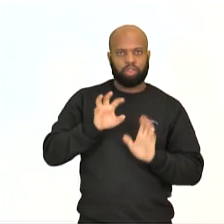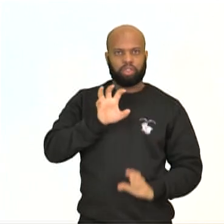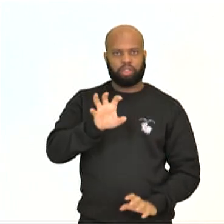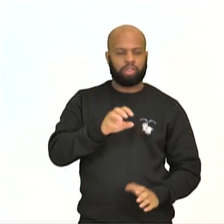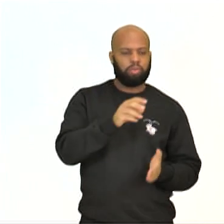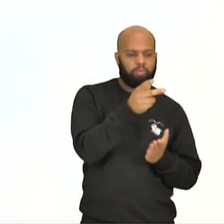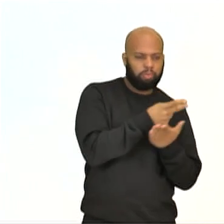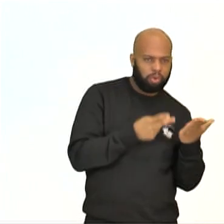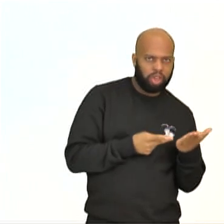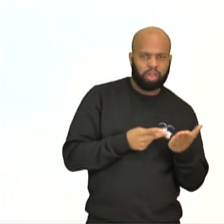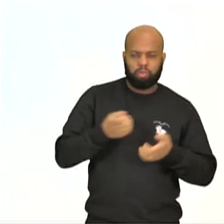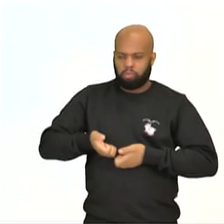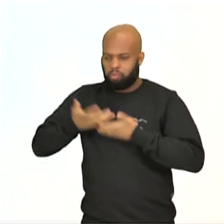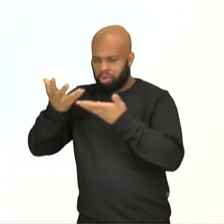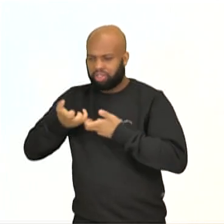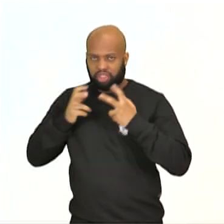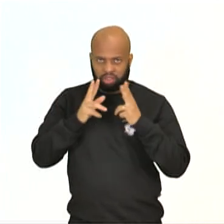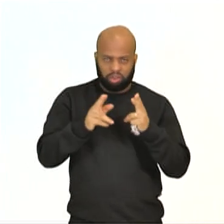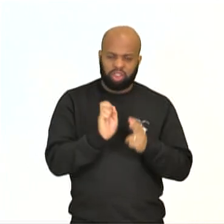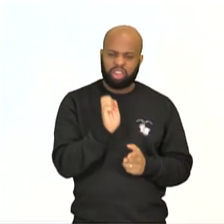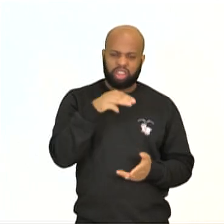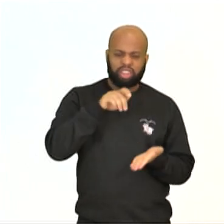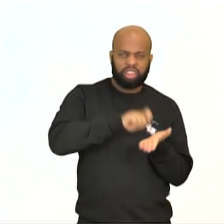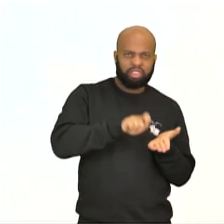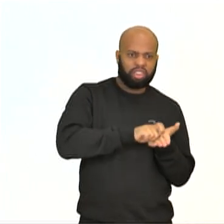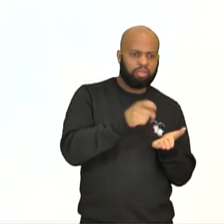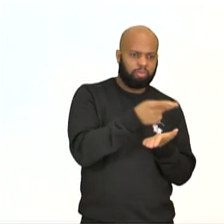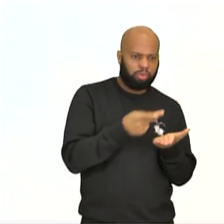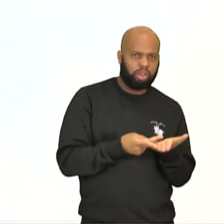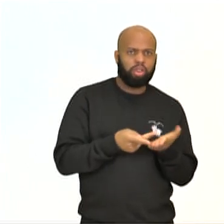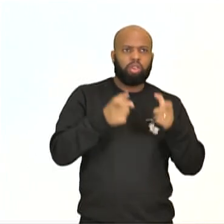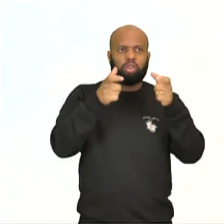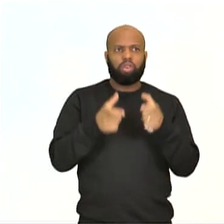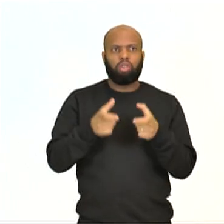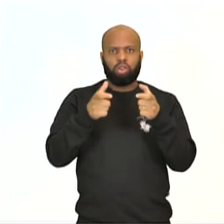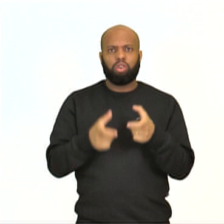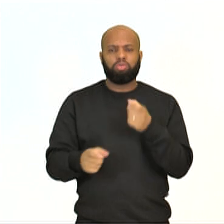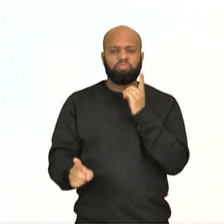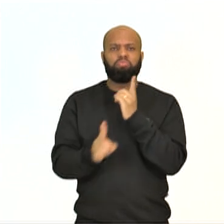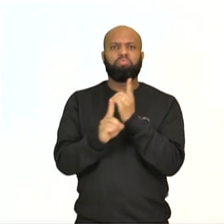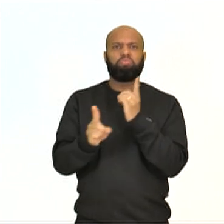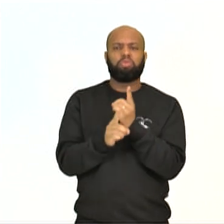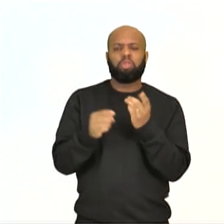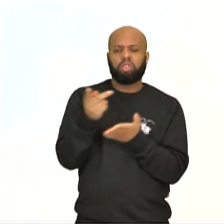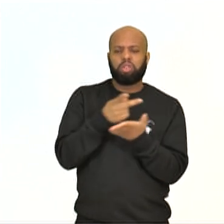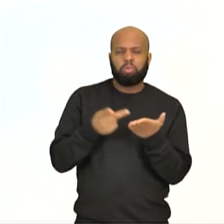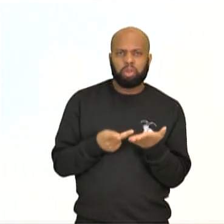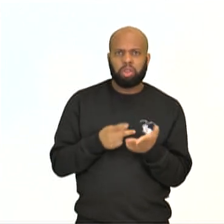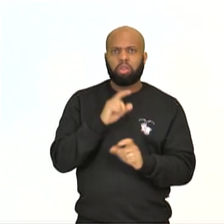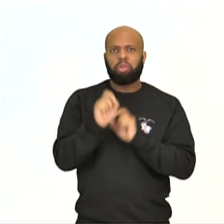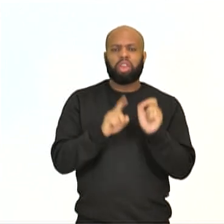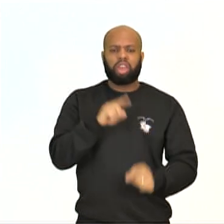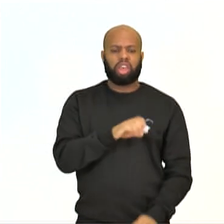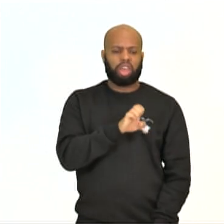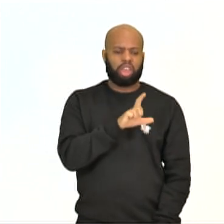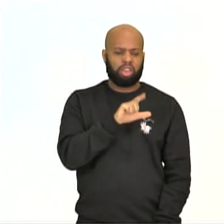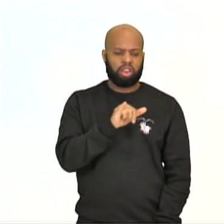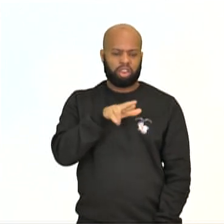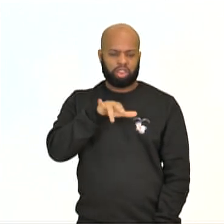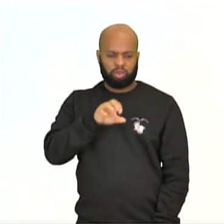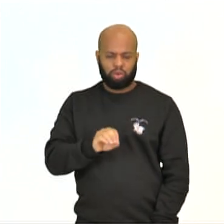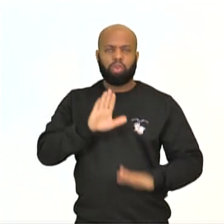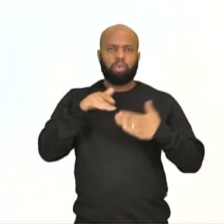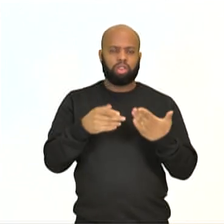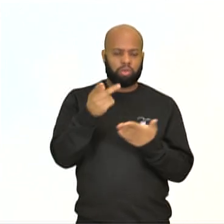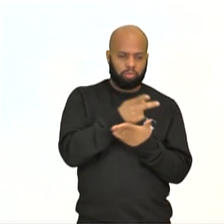a mesma coisa? Quem é que escreve o poema? Onde encontramos poemas? O que é eu lírico? Então,